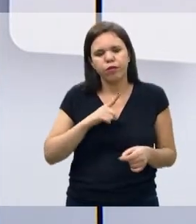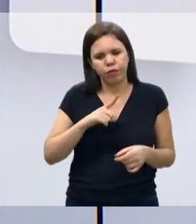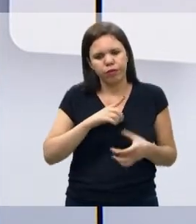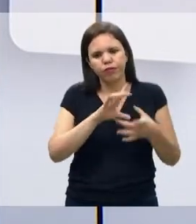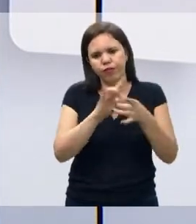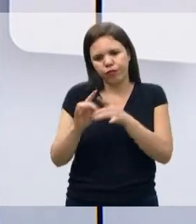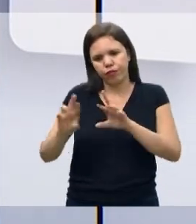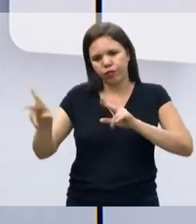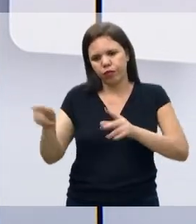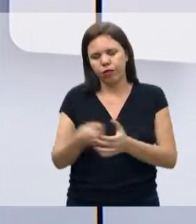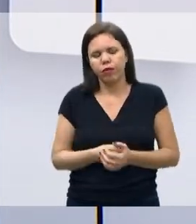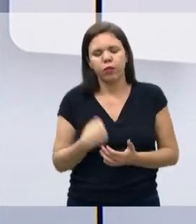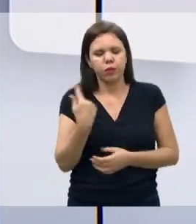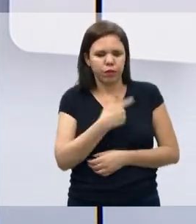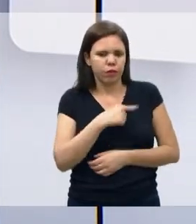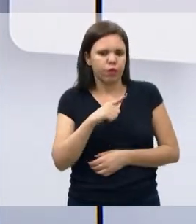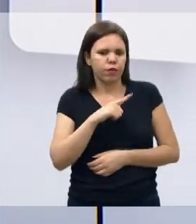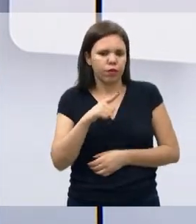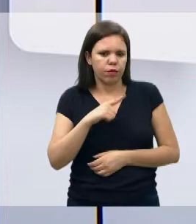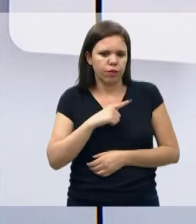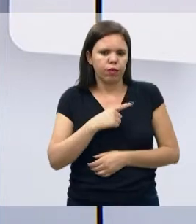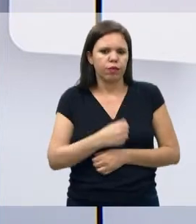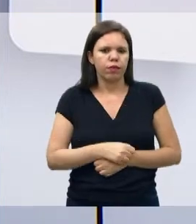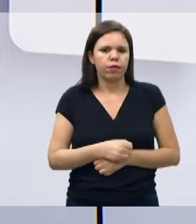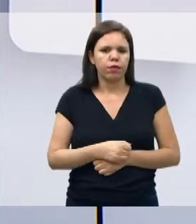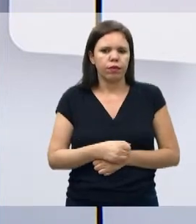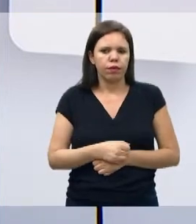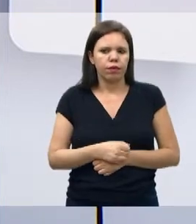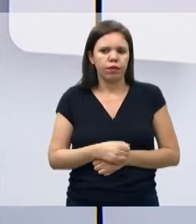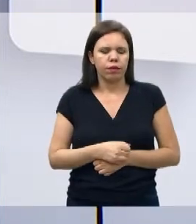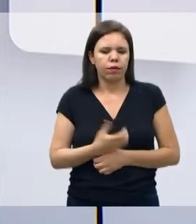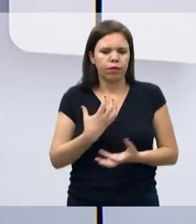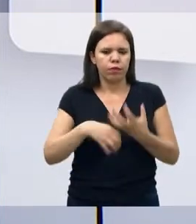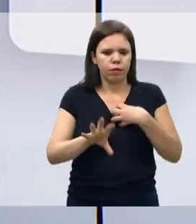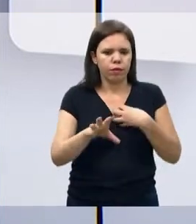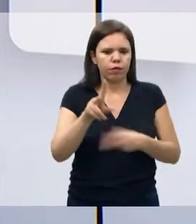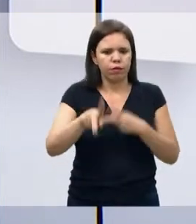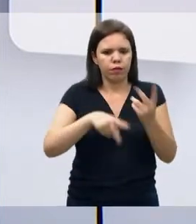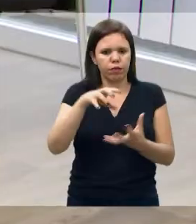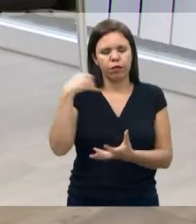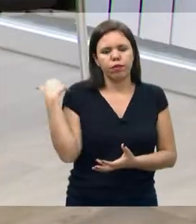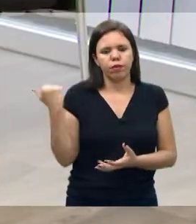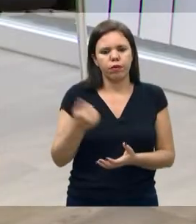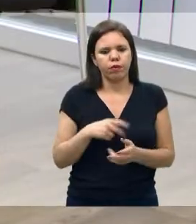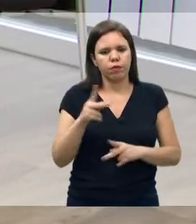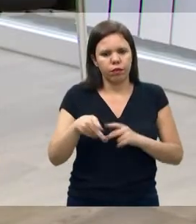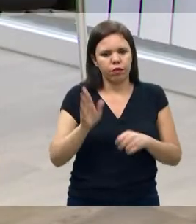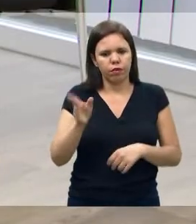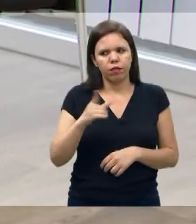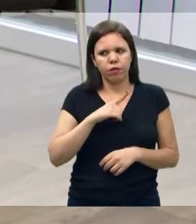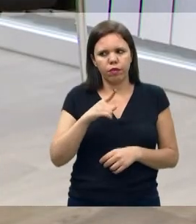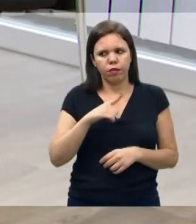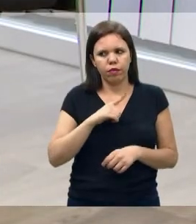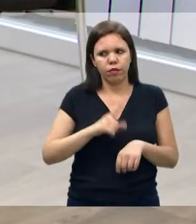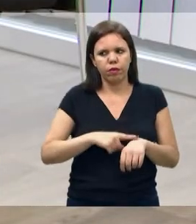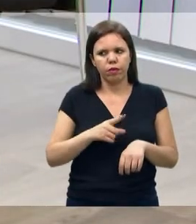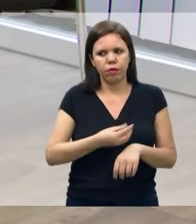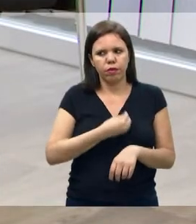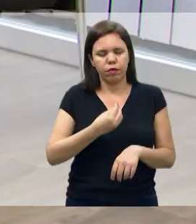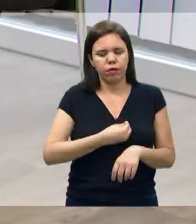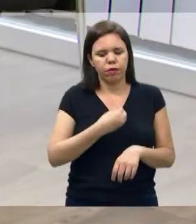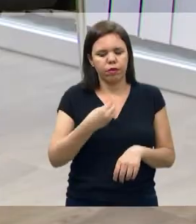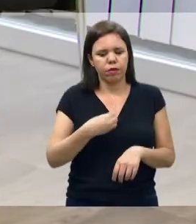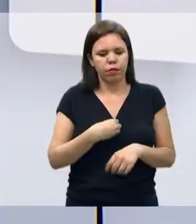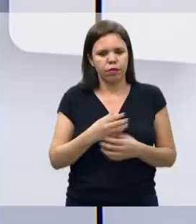contexto diferente, mas nós temos que nos colocar na posição do idoso, na situação da pessoa que já tem lá um tempo de vida